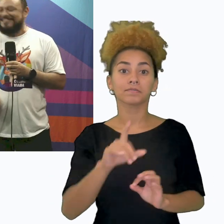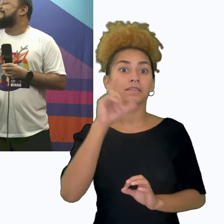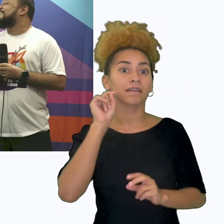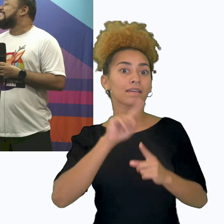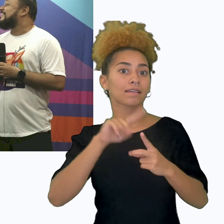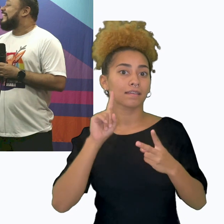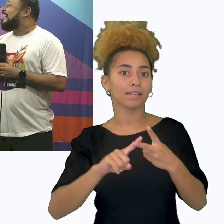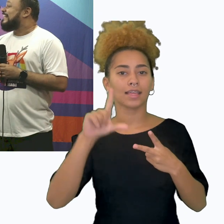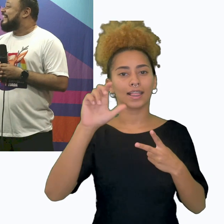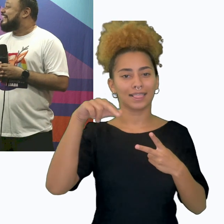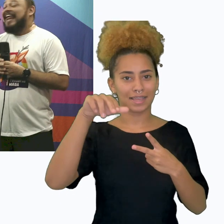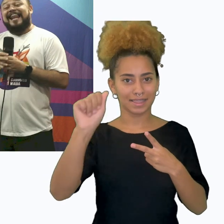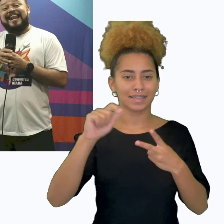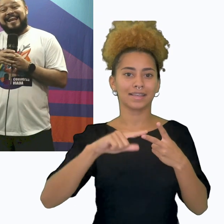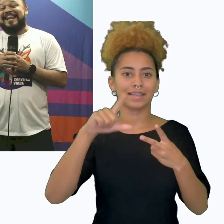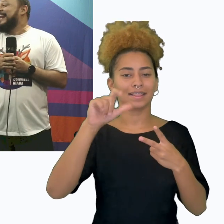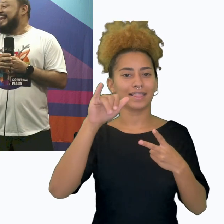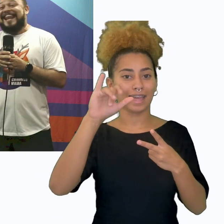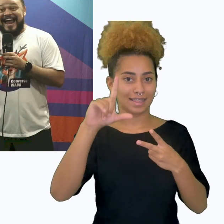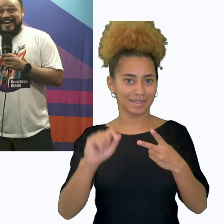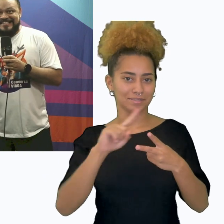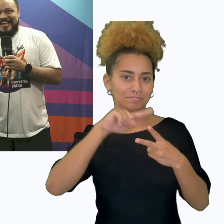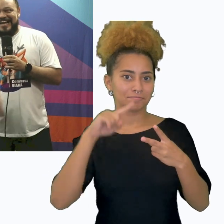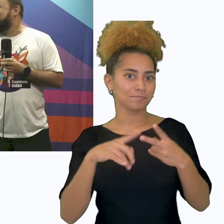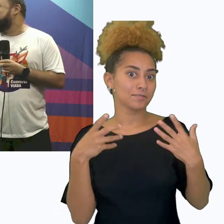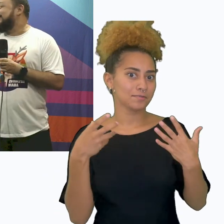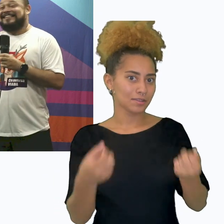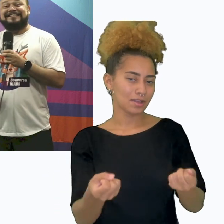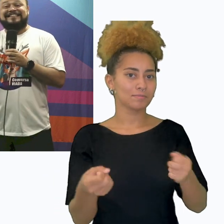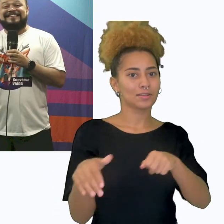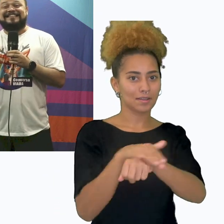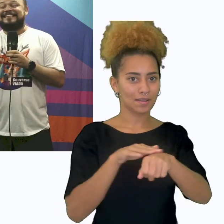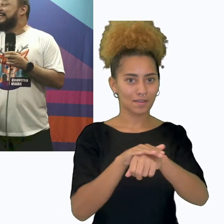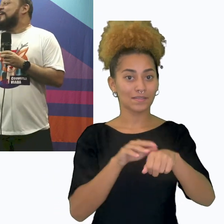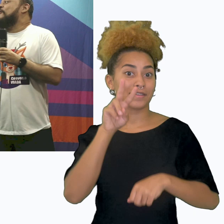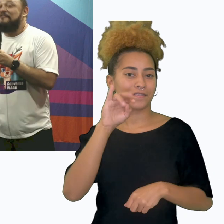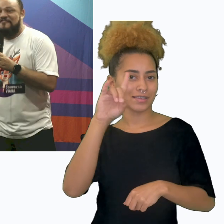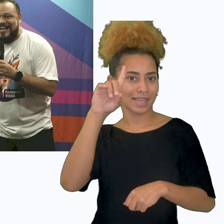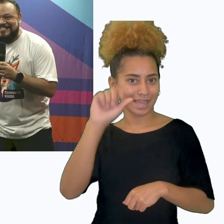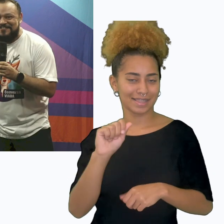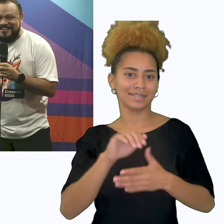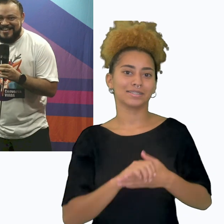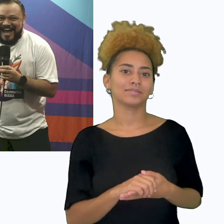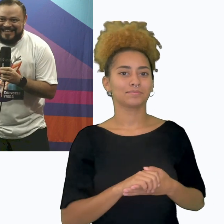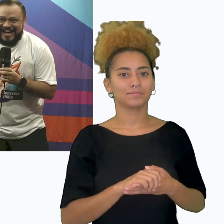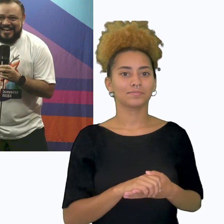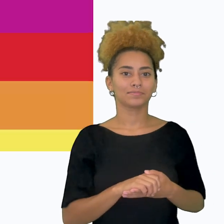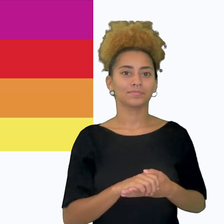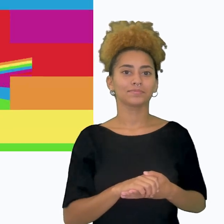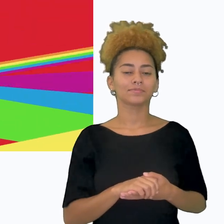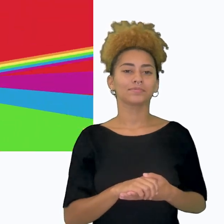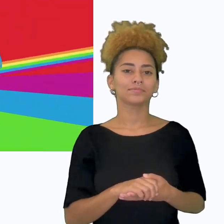especiais. Quem são elas? Lena Oxa. Laila Sá. Então vamos de Conversa